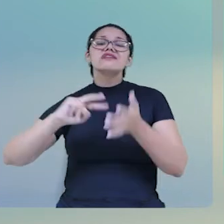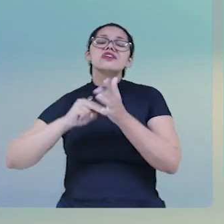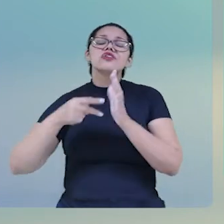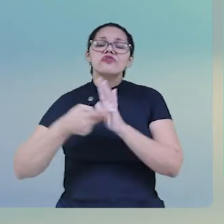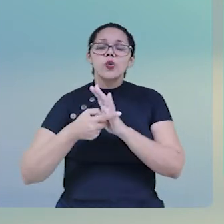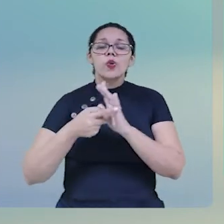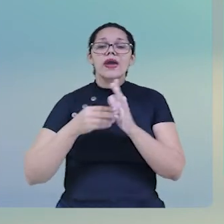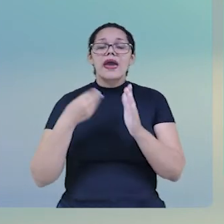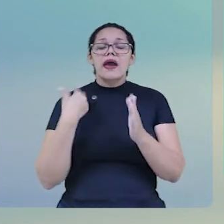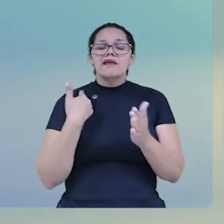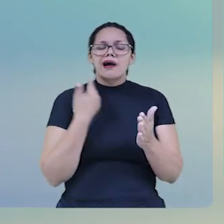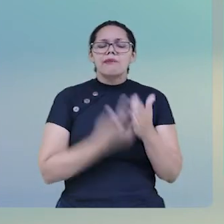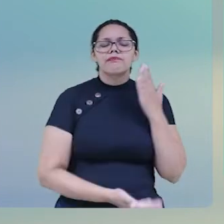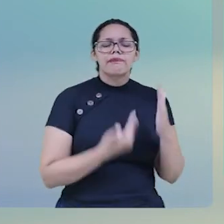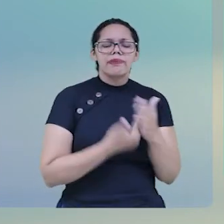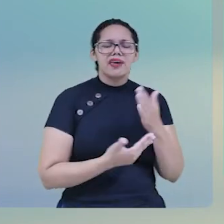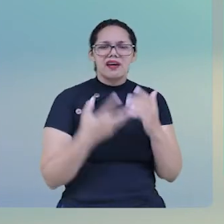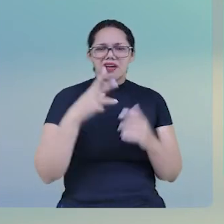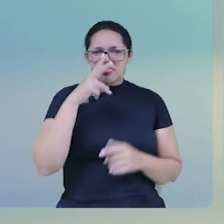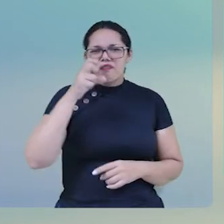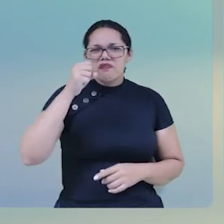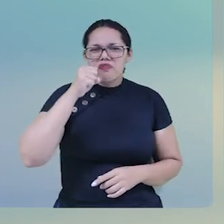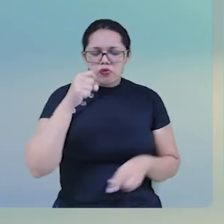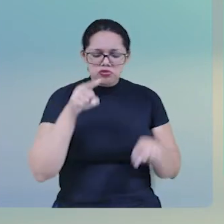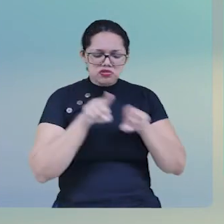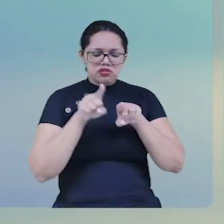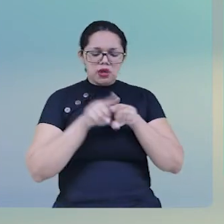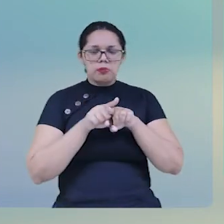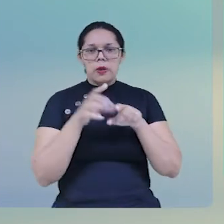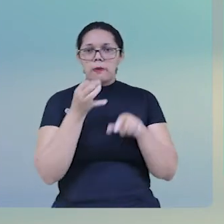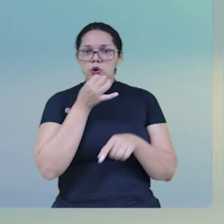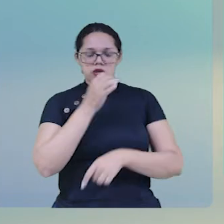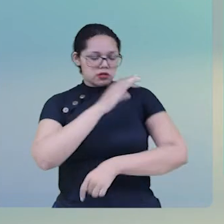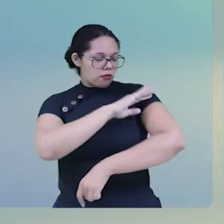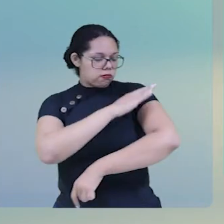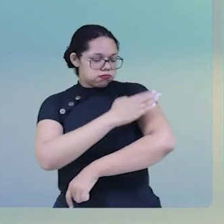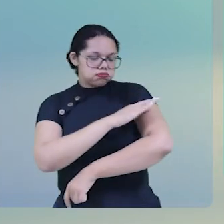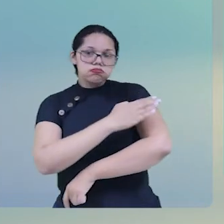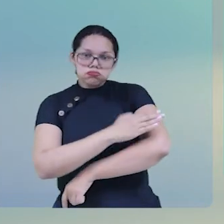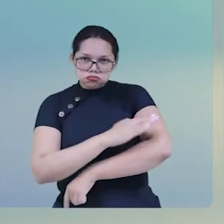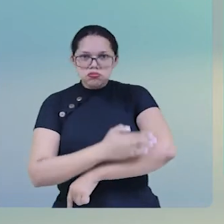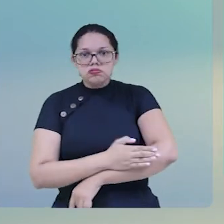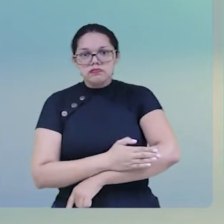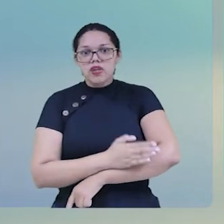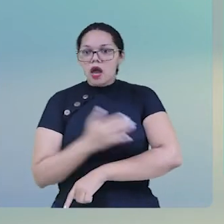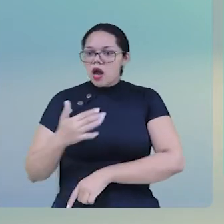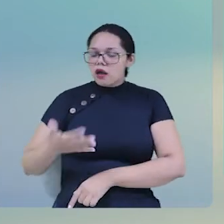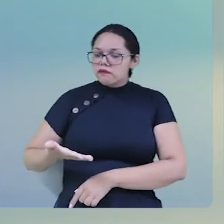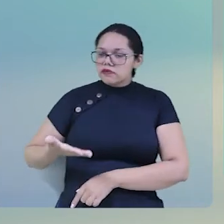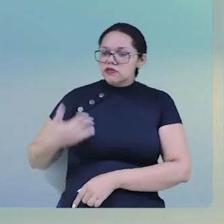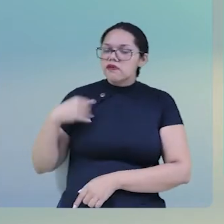muscular. De acordo com a idade, de acordo com o processo de envelhecimento,